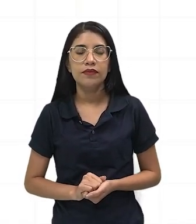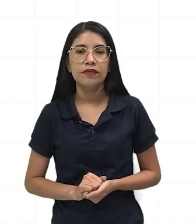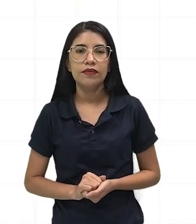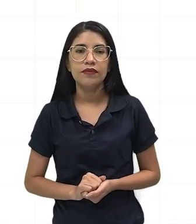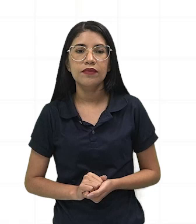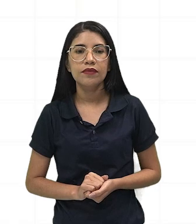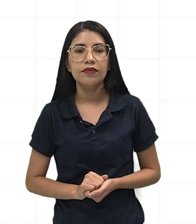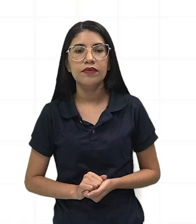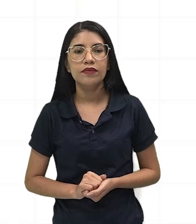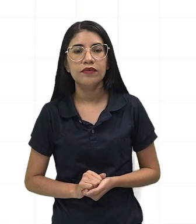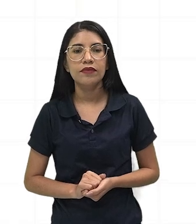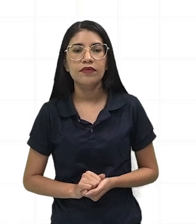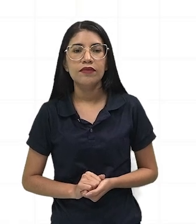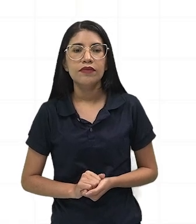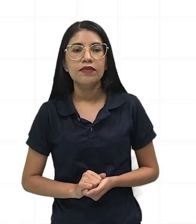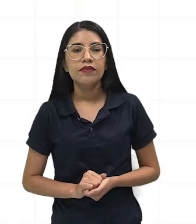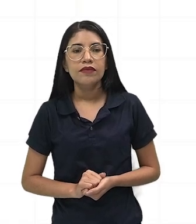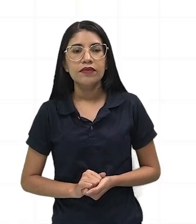De